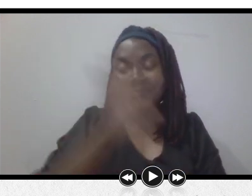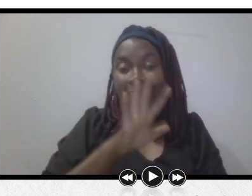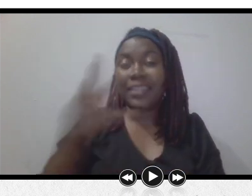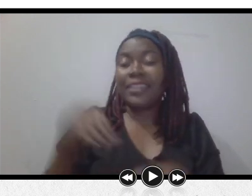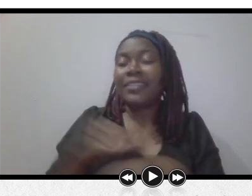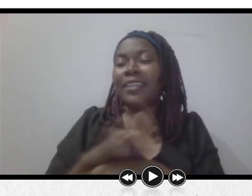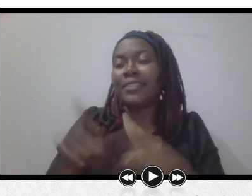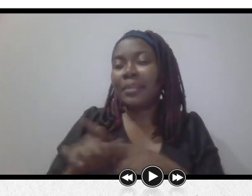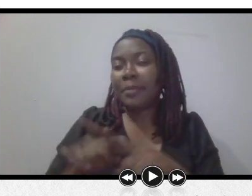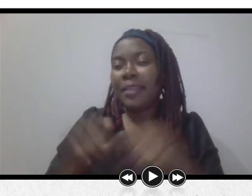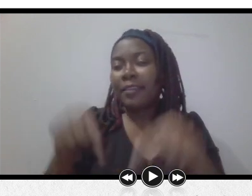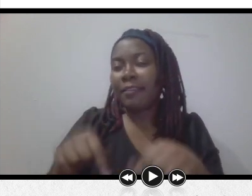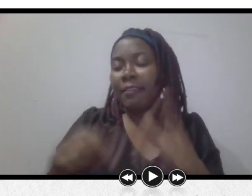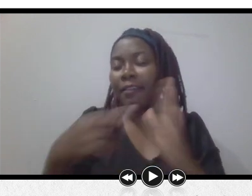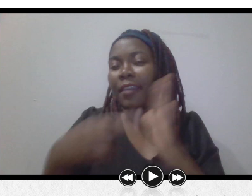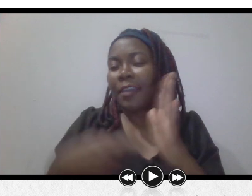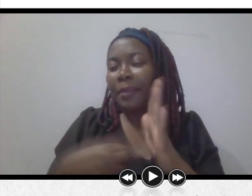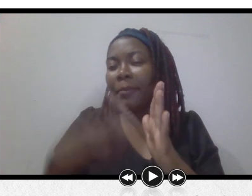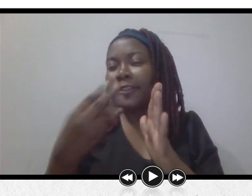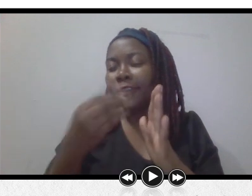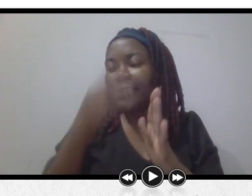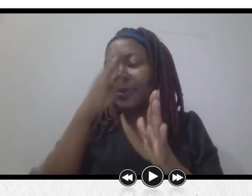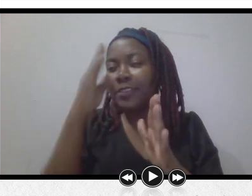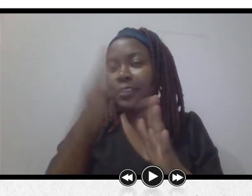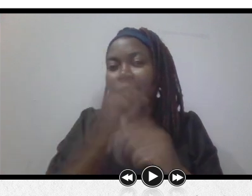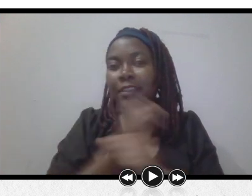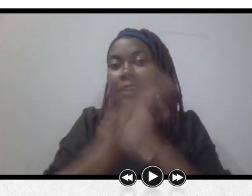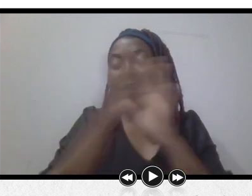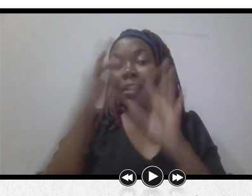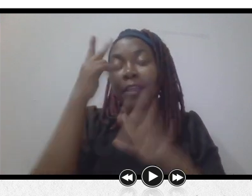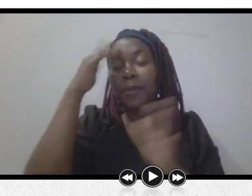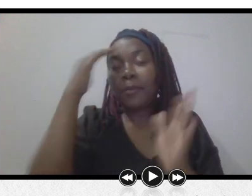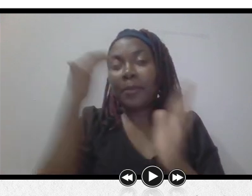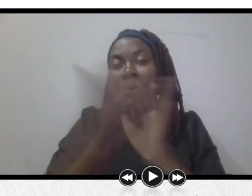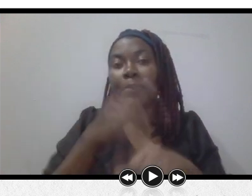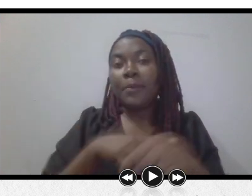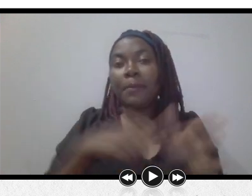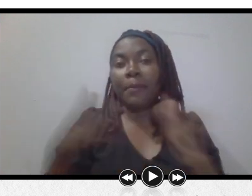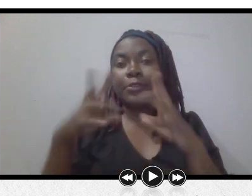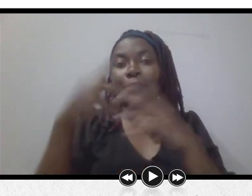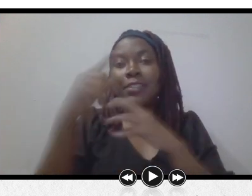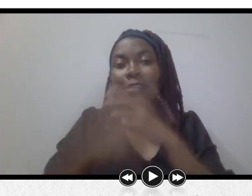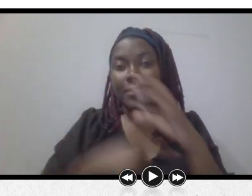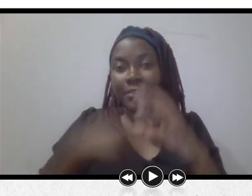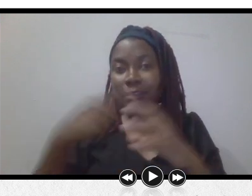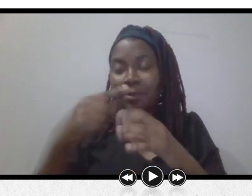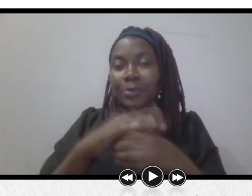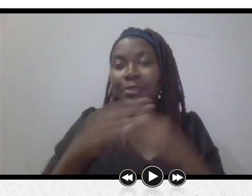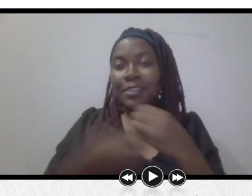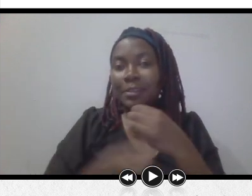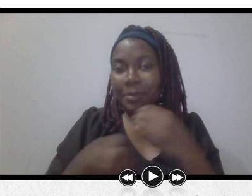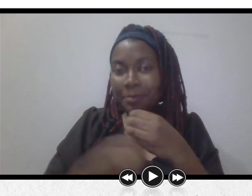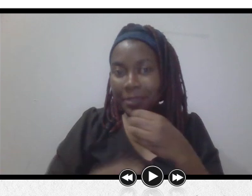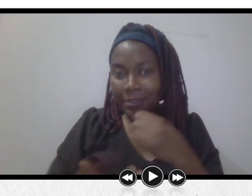traz também aqui regras bastante objetivas e claras para o cumprimento de prazo de universalização do saneamento